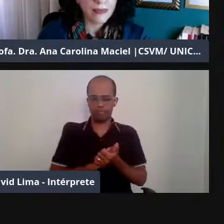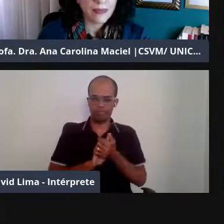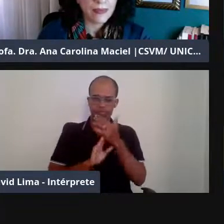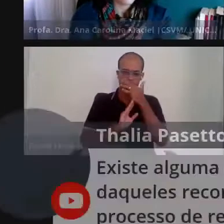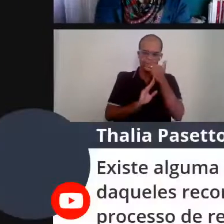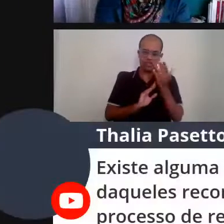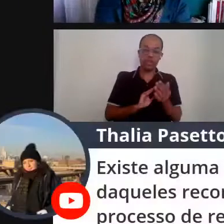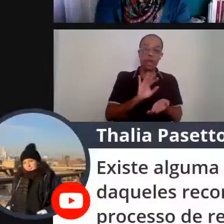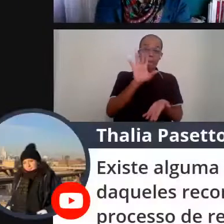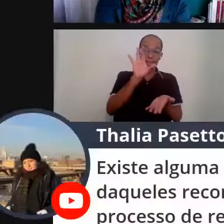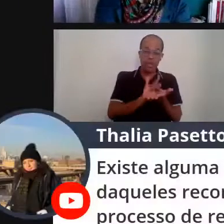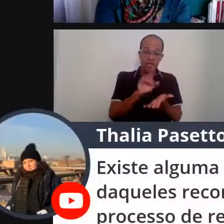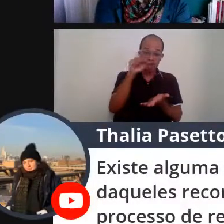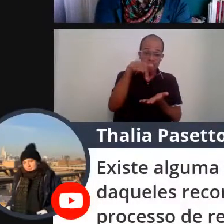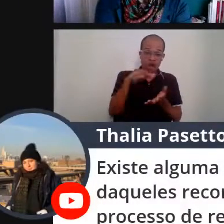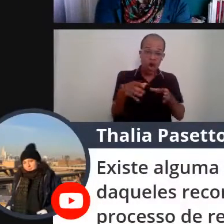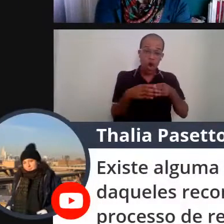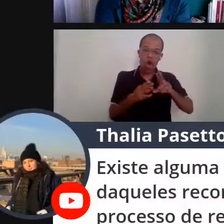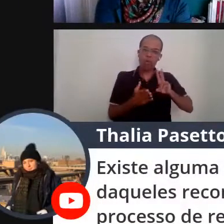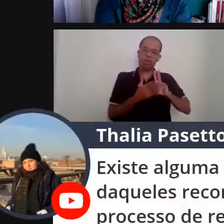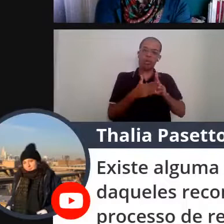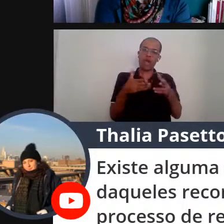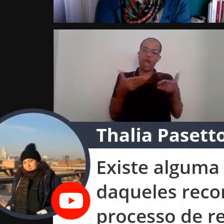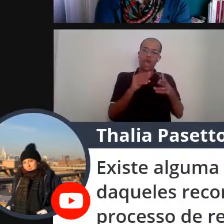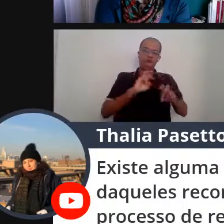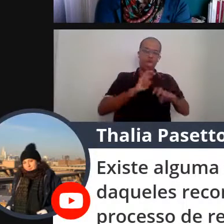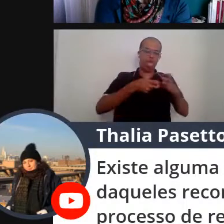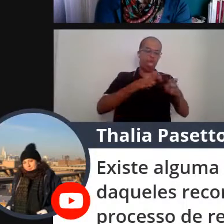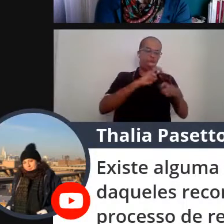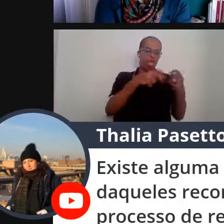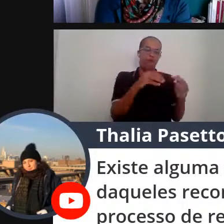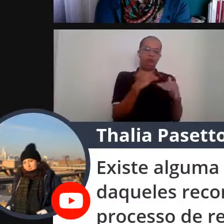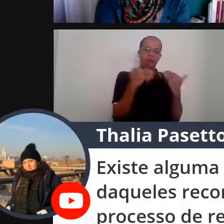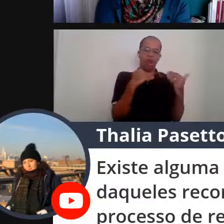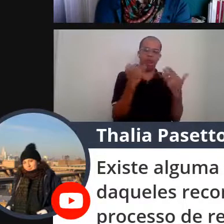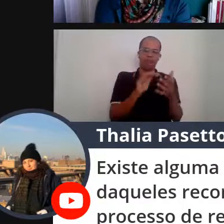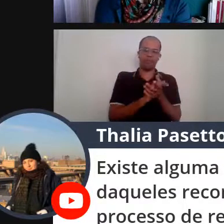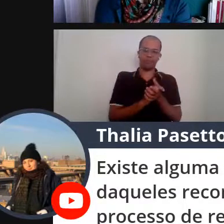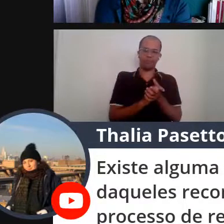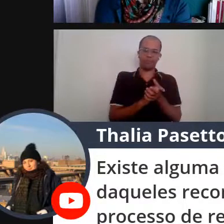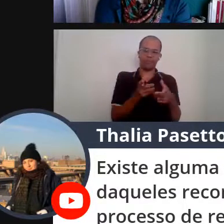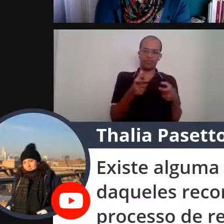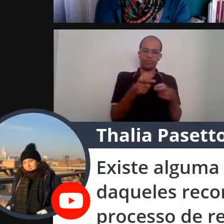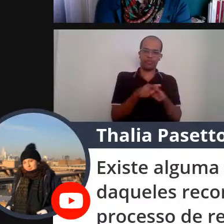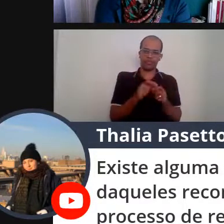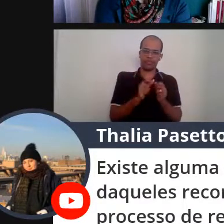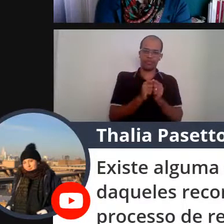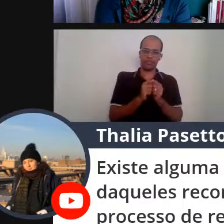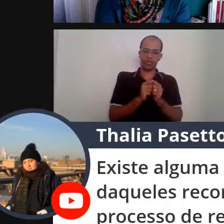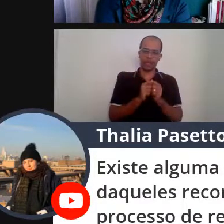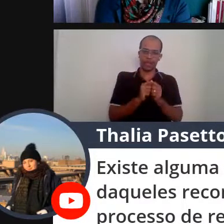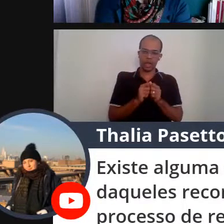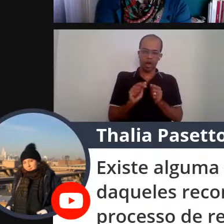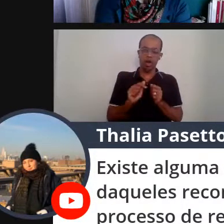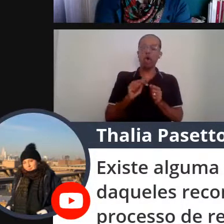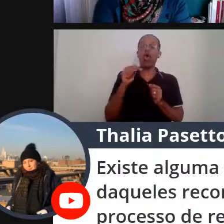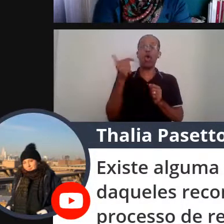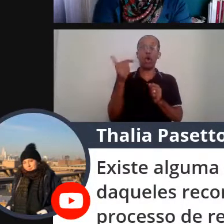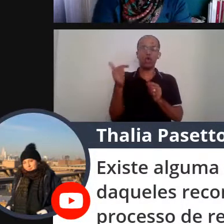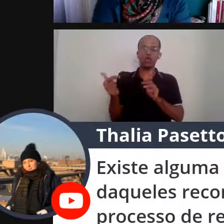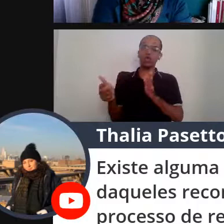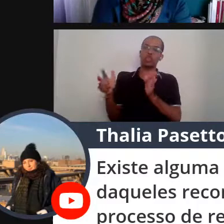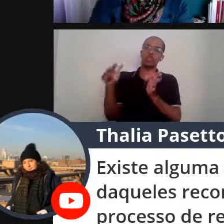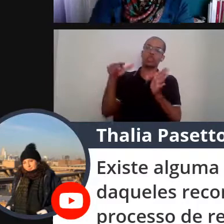índios, estão sendo dizimados. Todos os outros, de uma forma ou de outra, chegaram aqui oriundos de